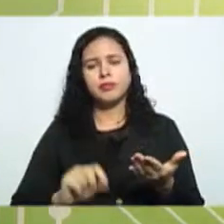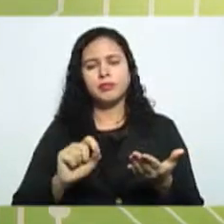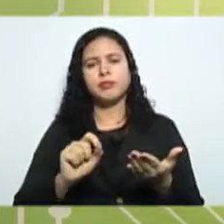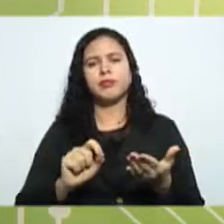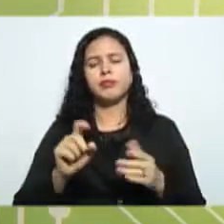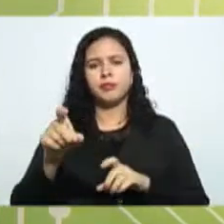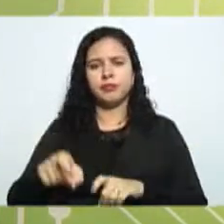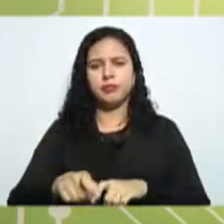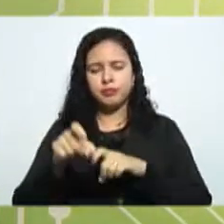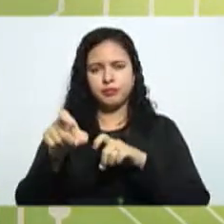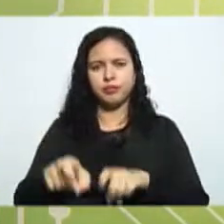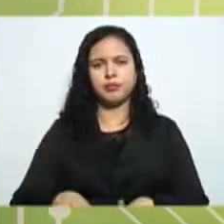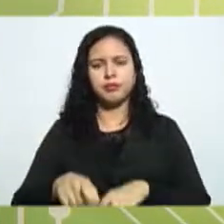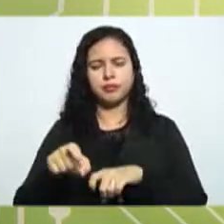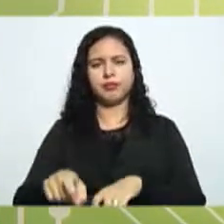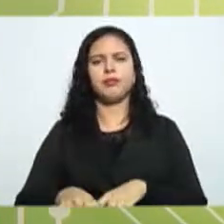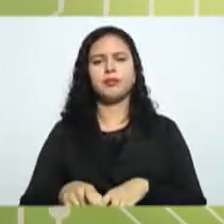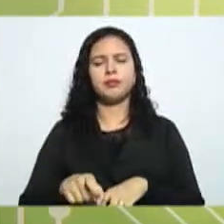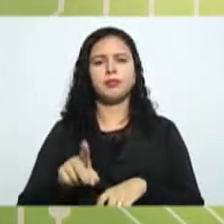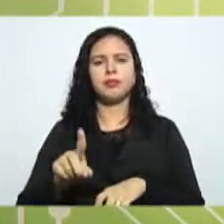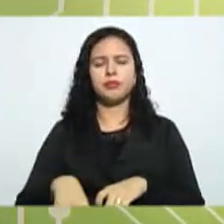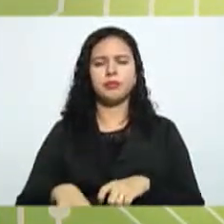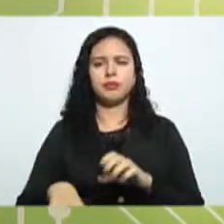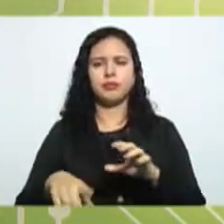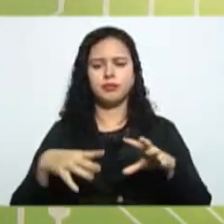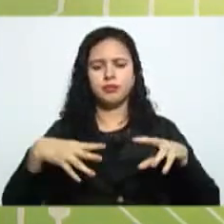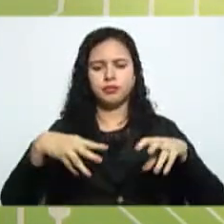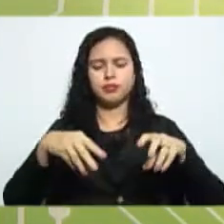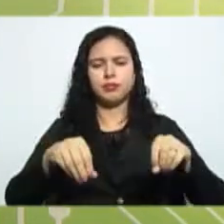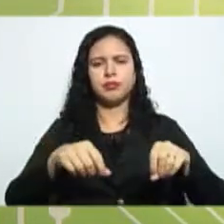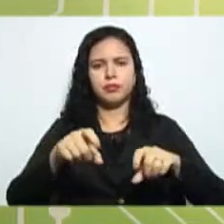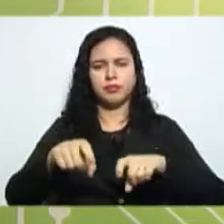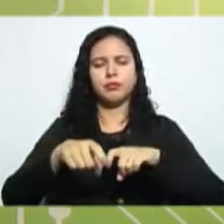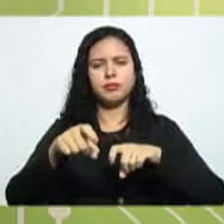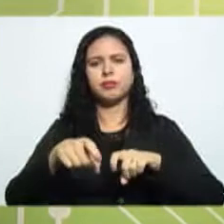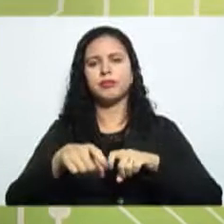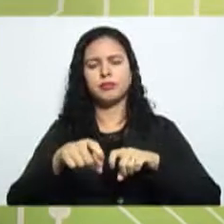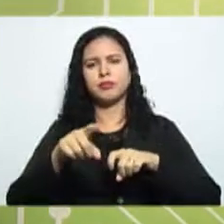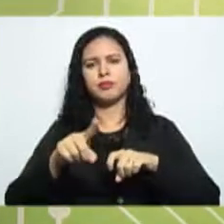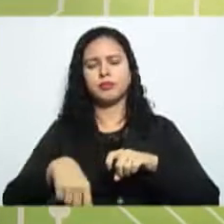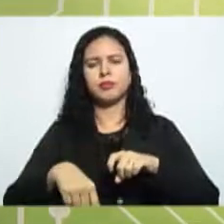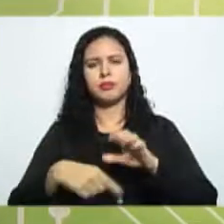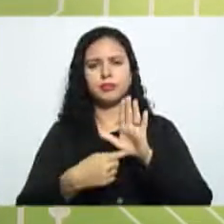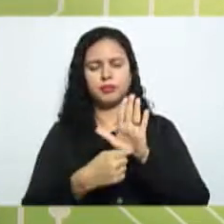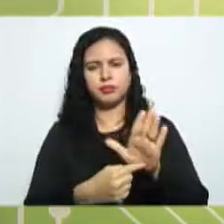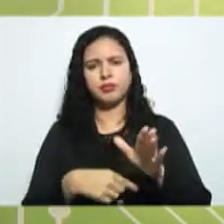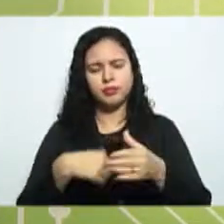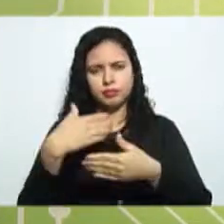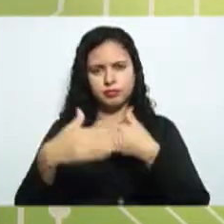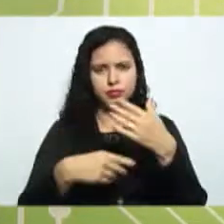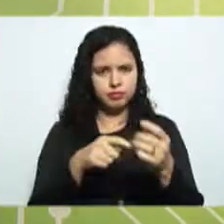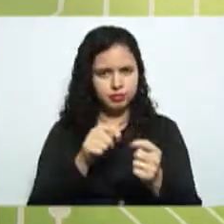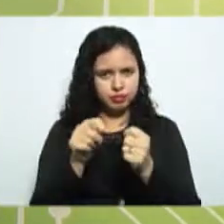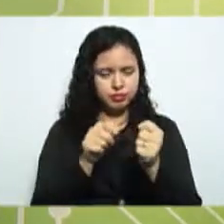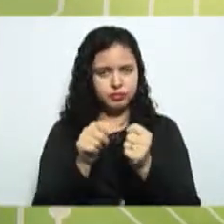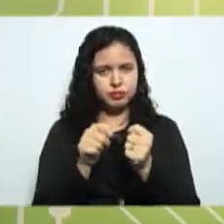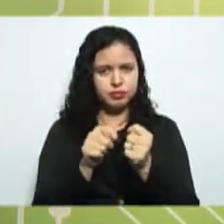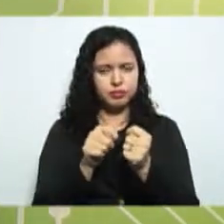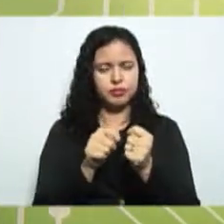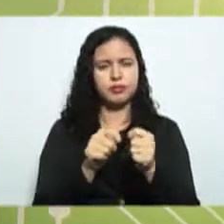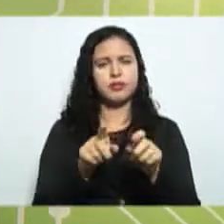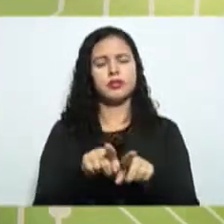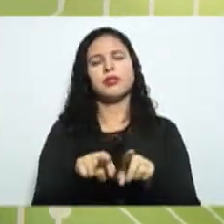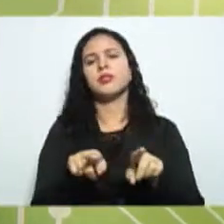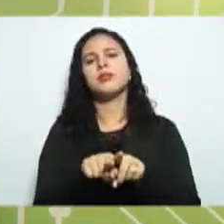agrícola, a regularização fundiária que a gente está falando das propriedades rurais, a regularização fundiária promove o desenvolvimento econômico, melhora a